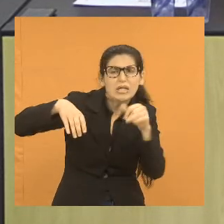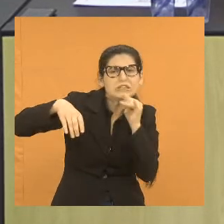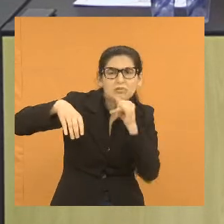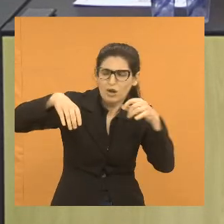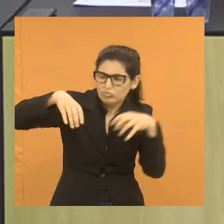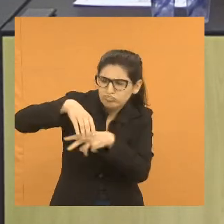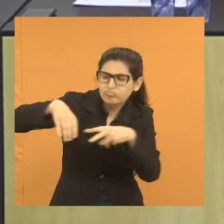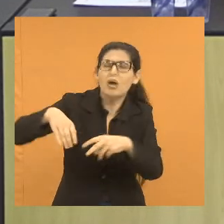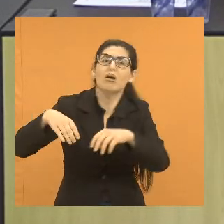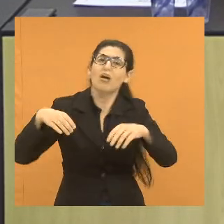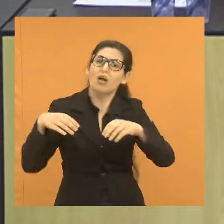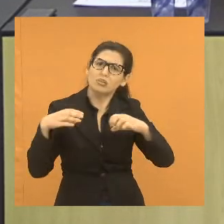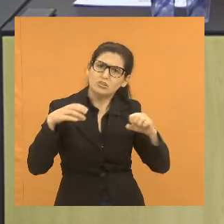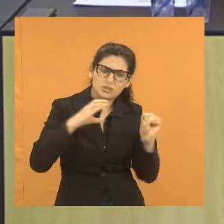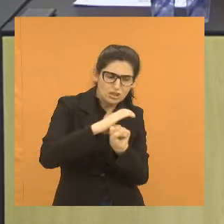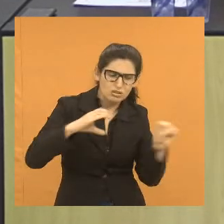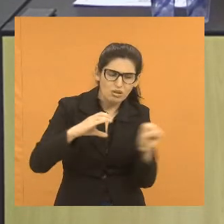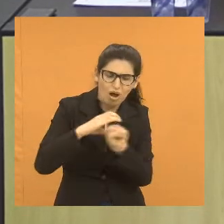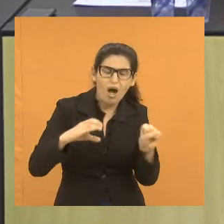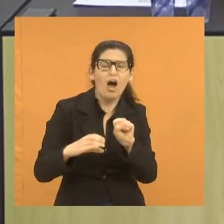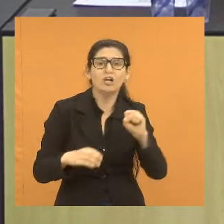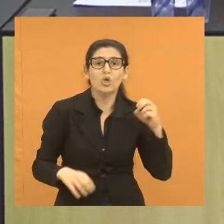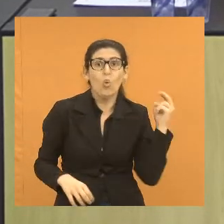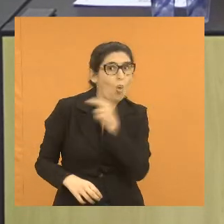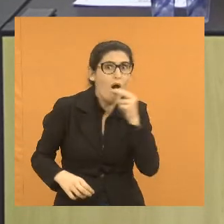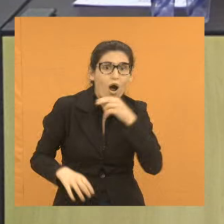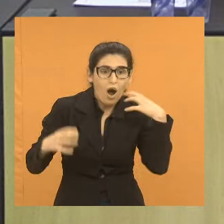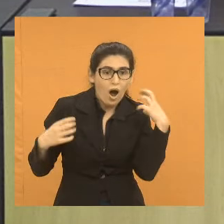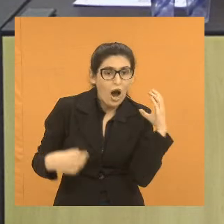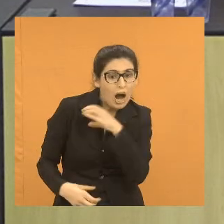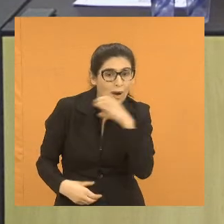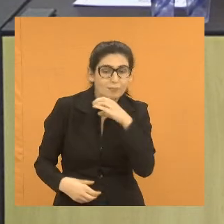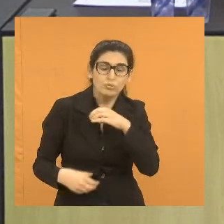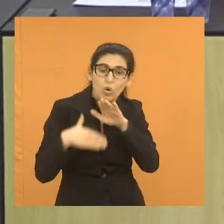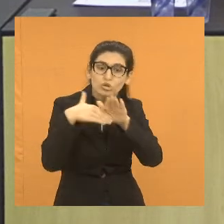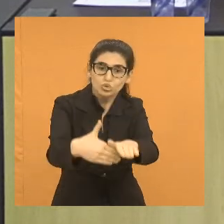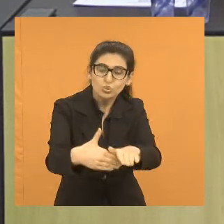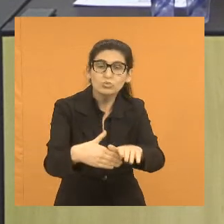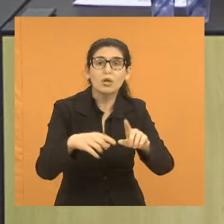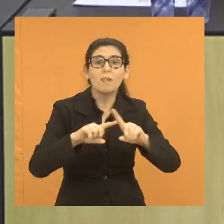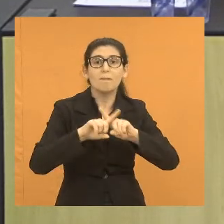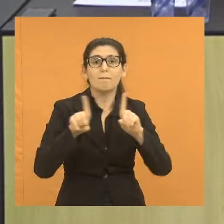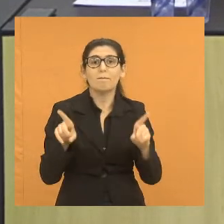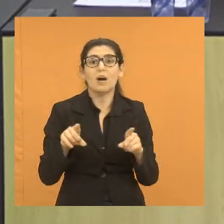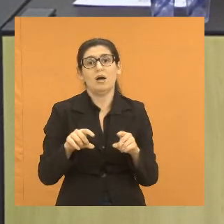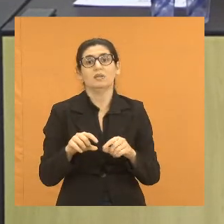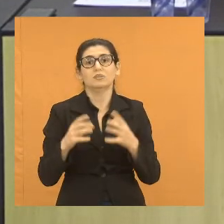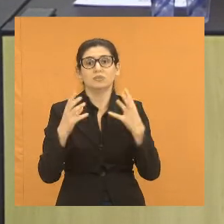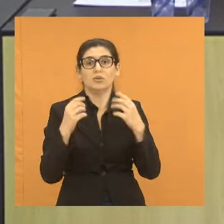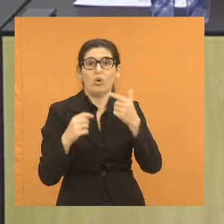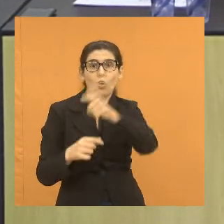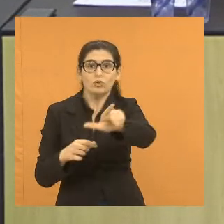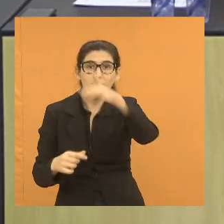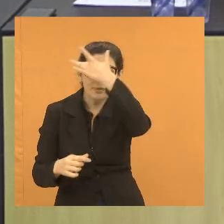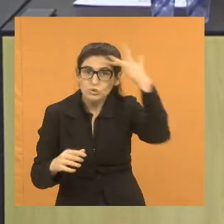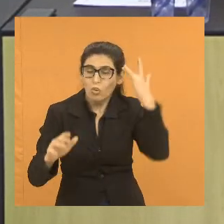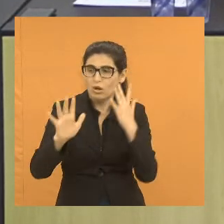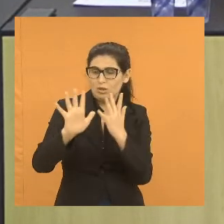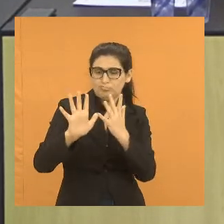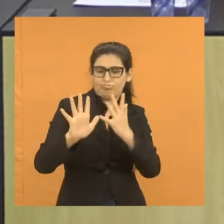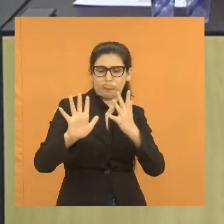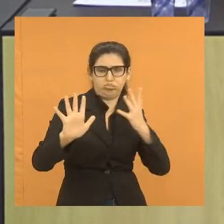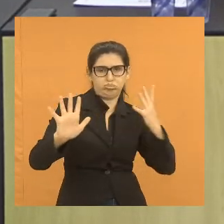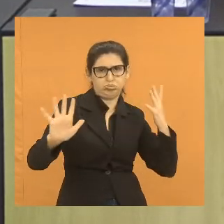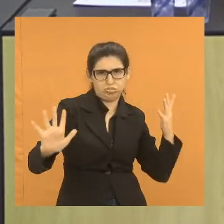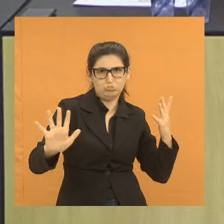Casa, a gente entende a emergência. Mas, assim, aqui não dá para as pessoas, porque acumula fila, né? Acumula fila. E a gente